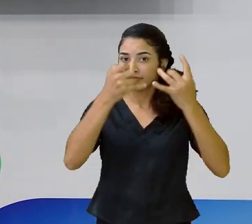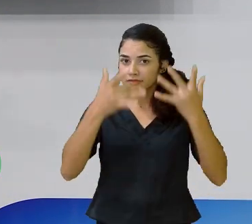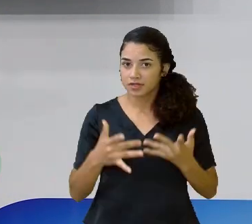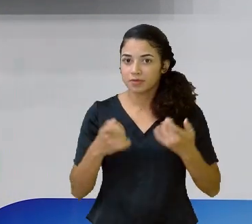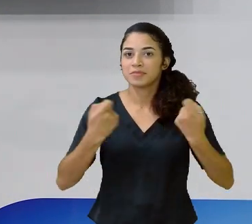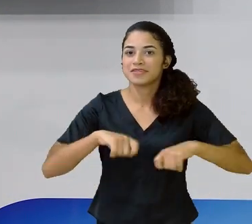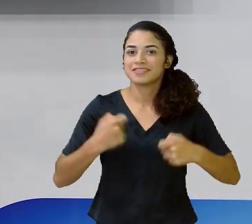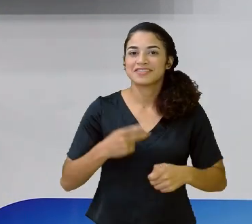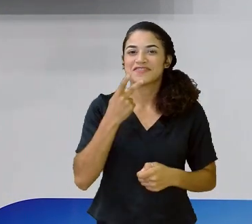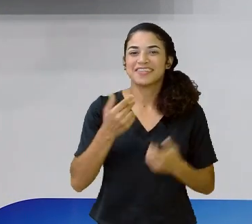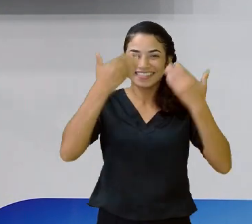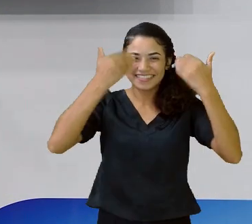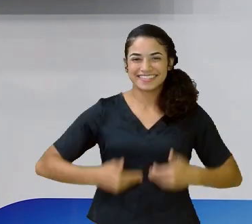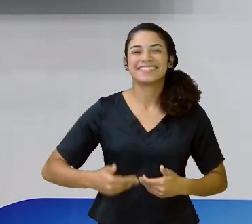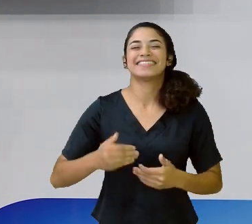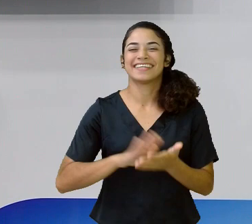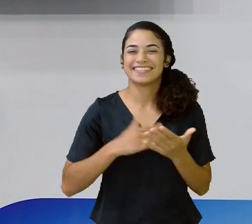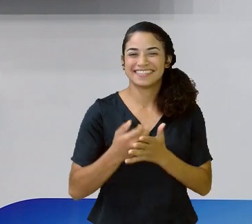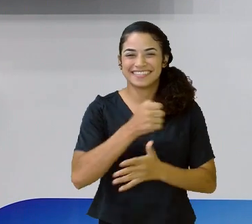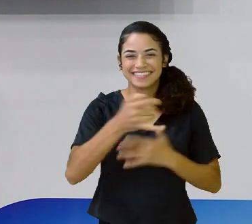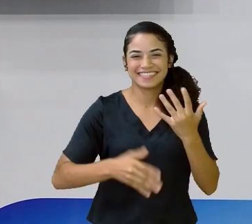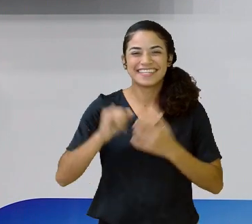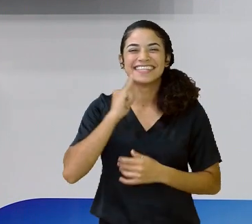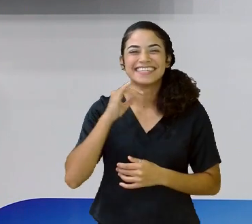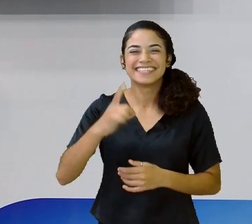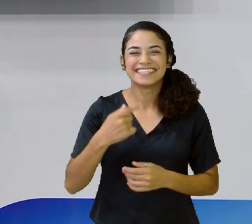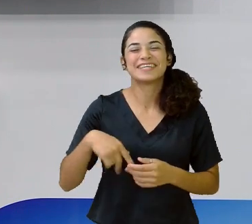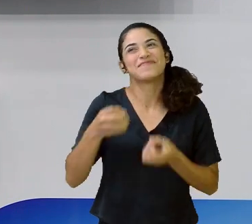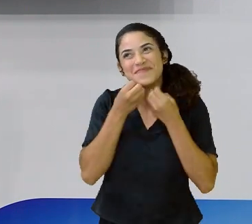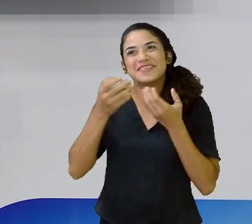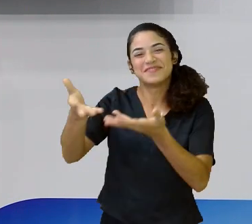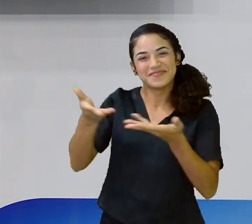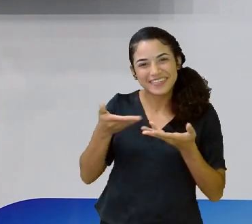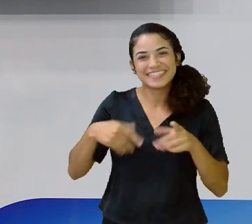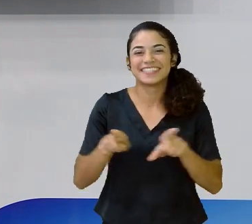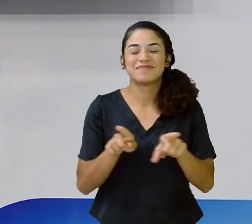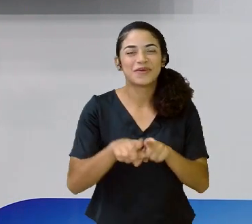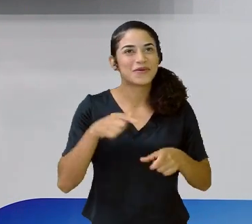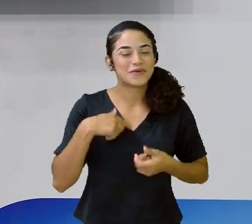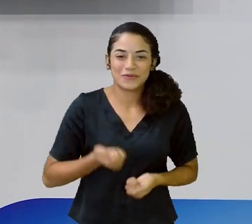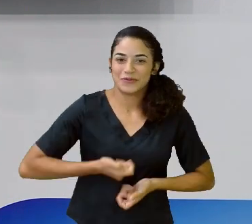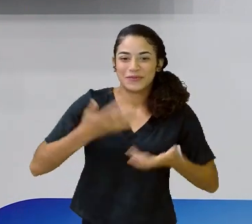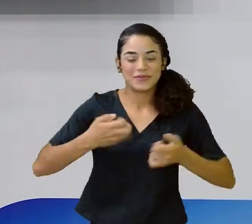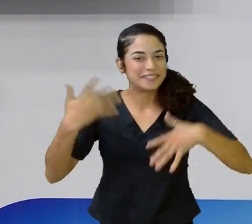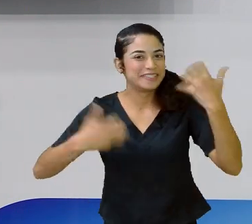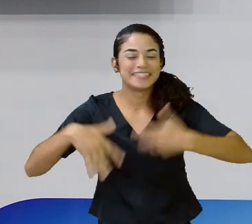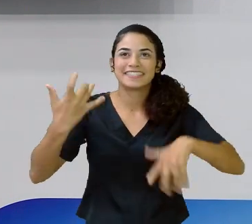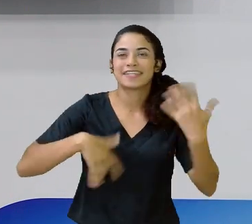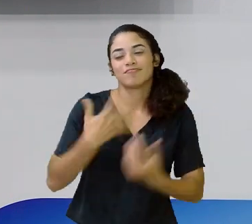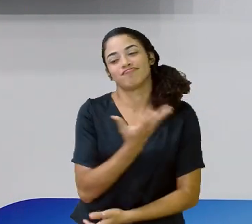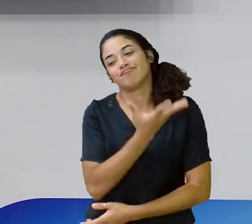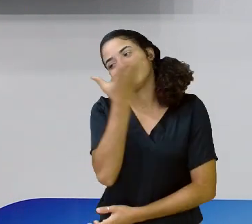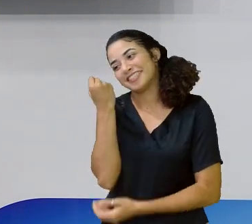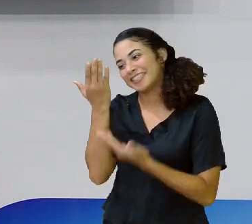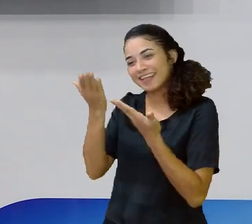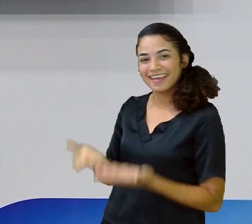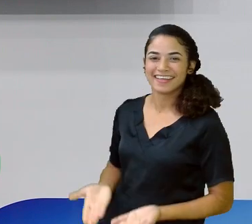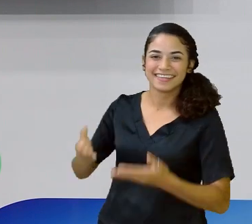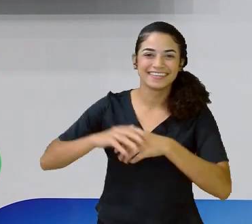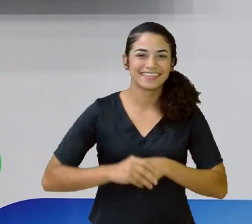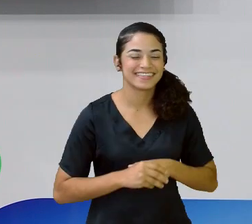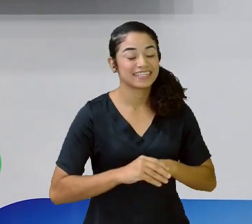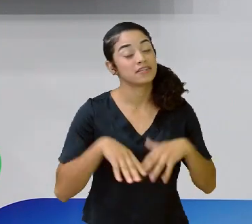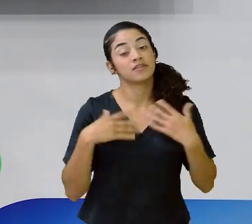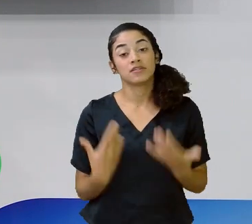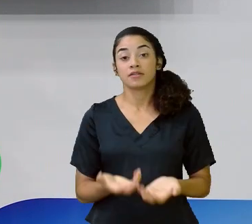minha intérprete, que é a Ingrid, e dizer que ela é muito bem-vinda também aqui, porque eu me empolguei aqui e acabei não apresentando. Olha